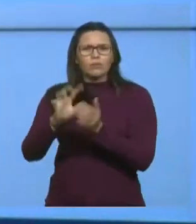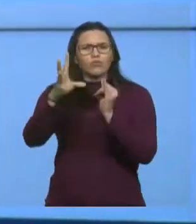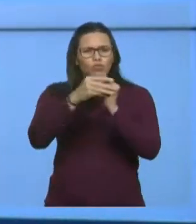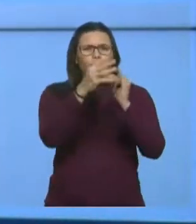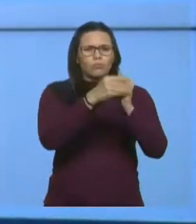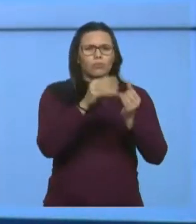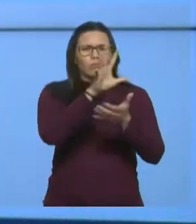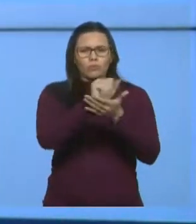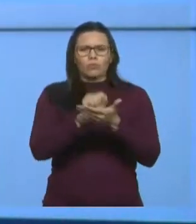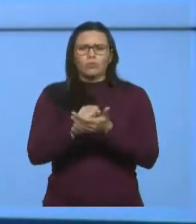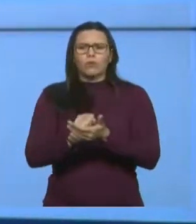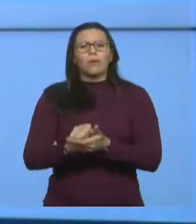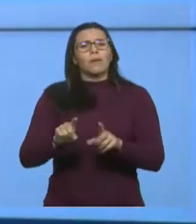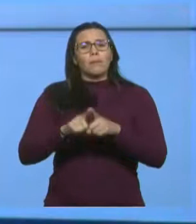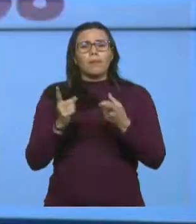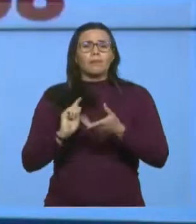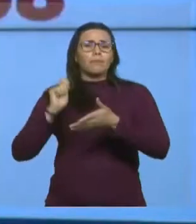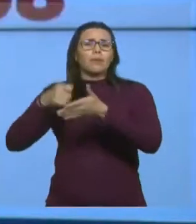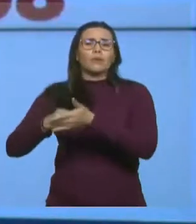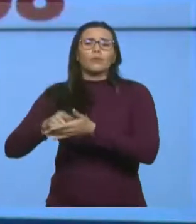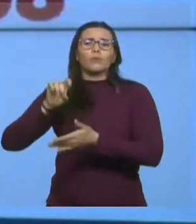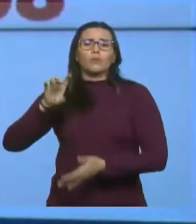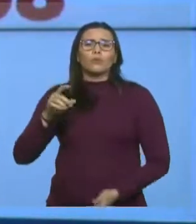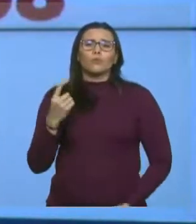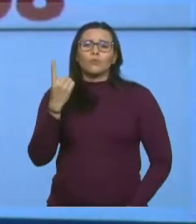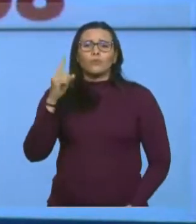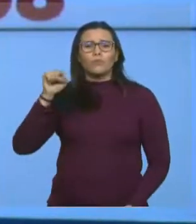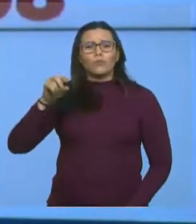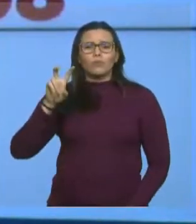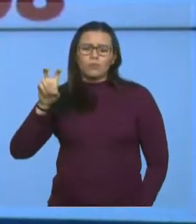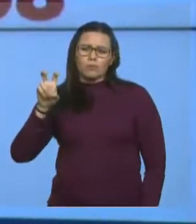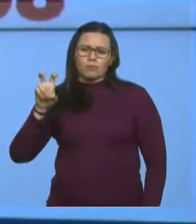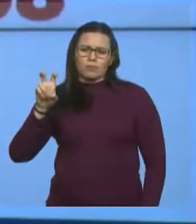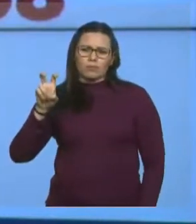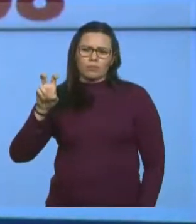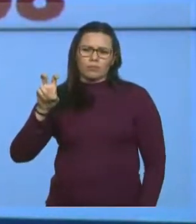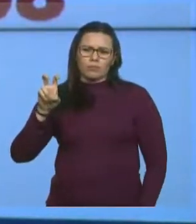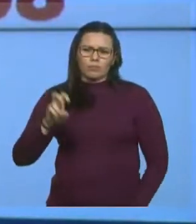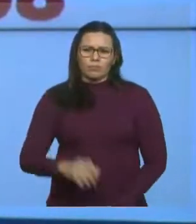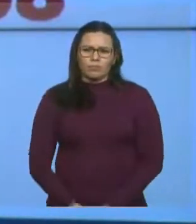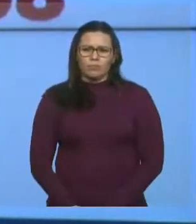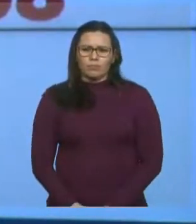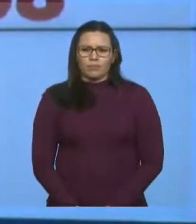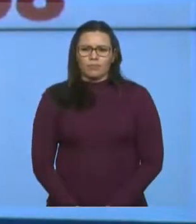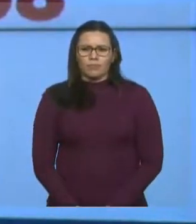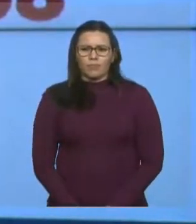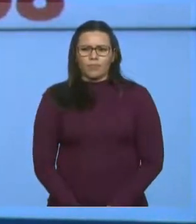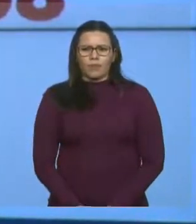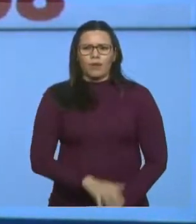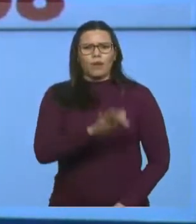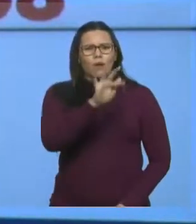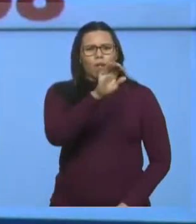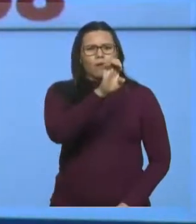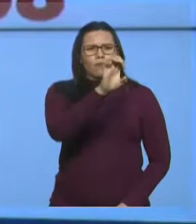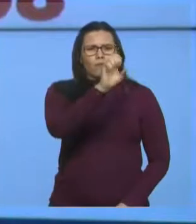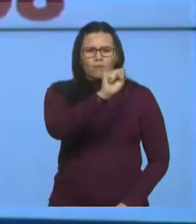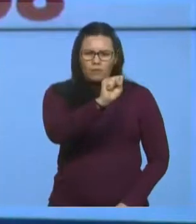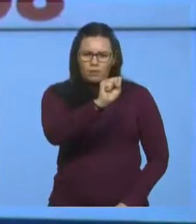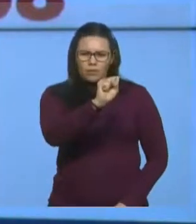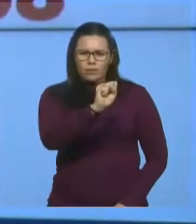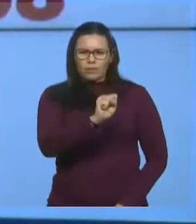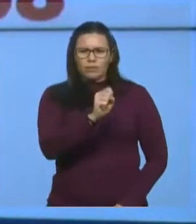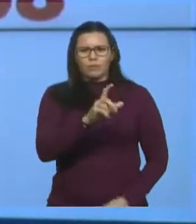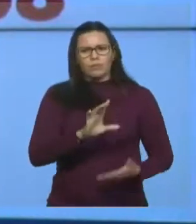momento 1,5 milhões. O Fundo Estadual de Saúde teve que repassar recursos para a